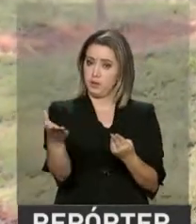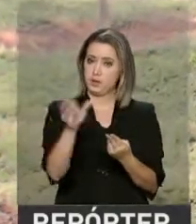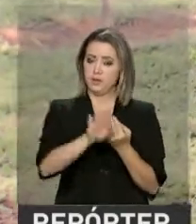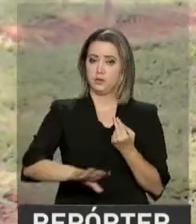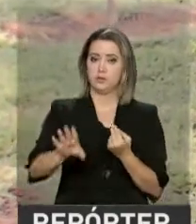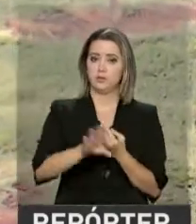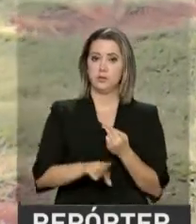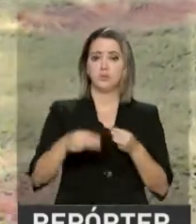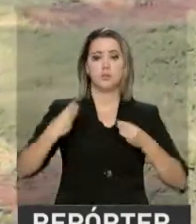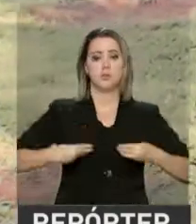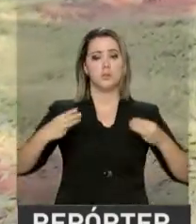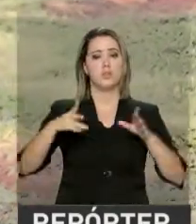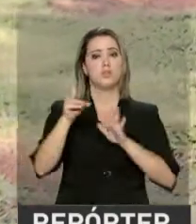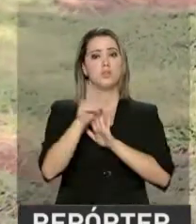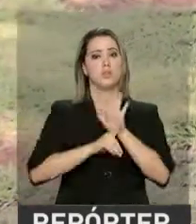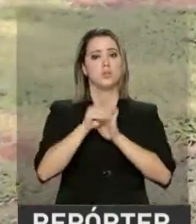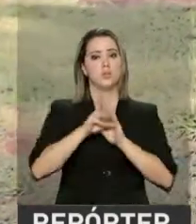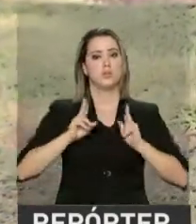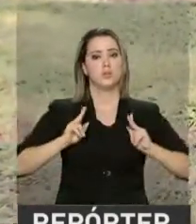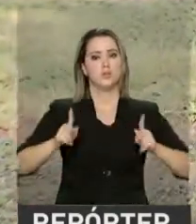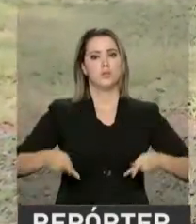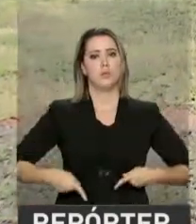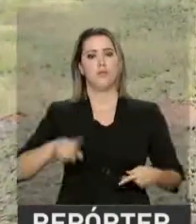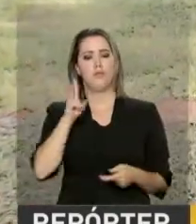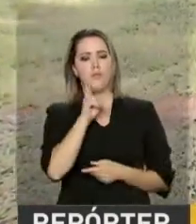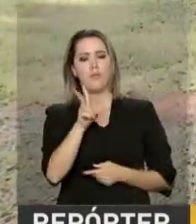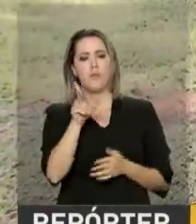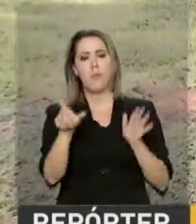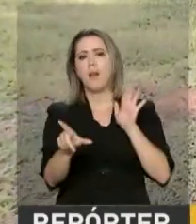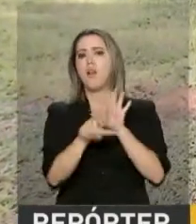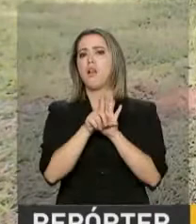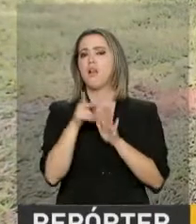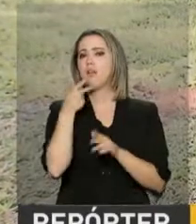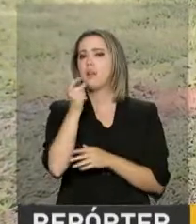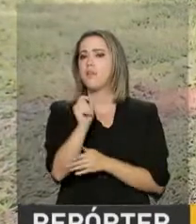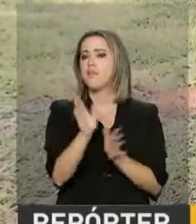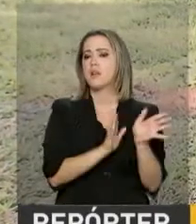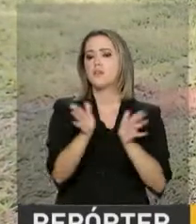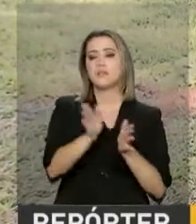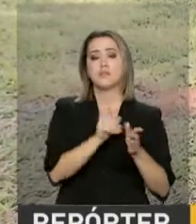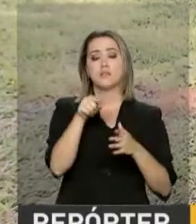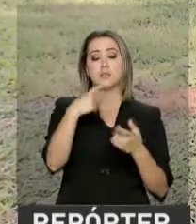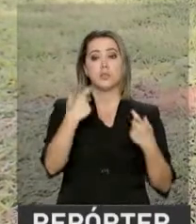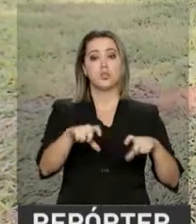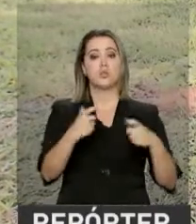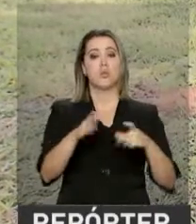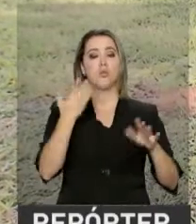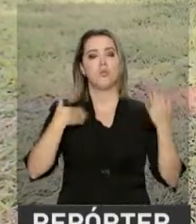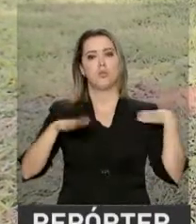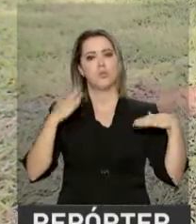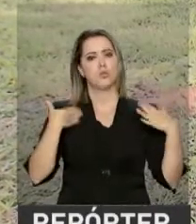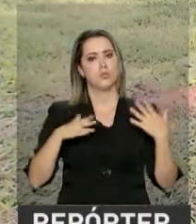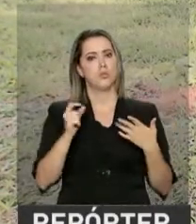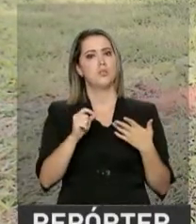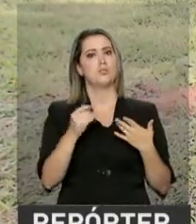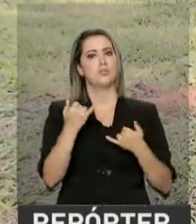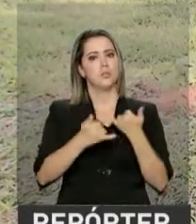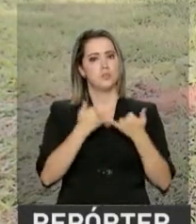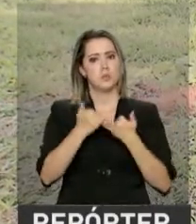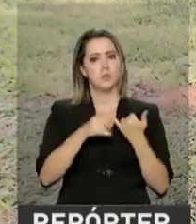revisou uma lei publicada no ano 2000 que trata da adaptação de áreas de lazer para pessoas com necessidades